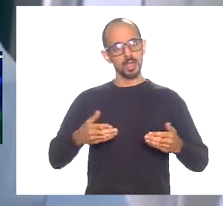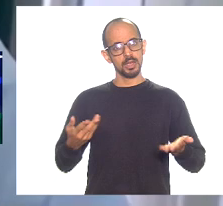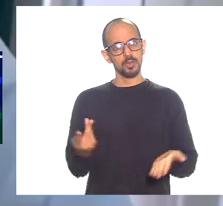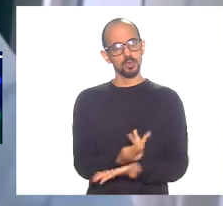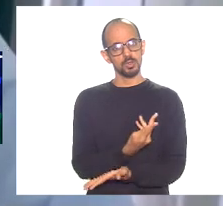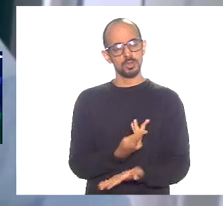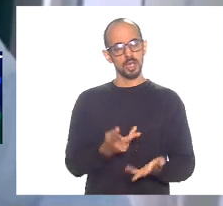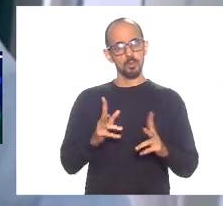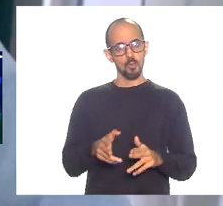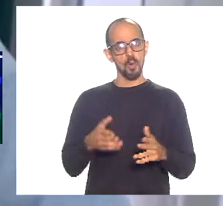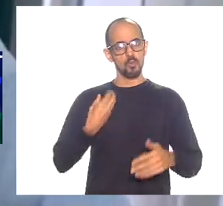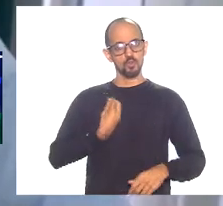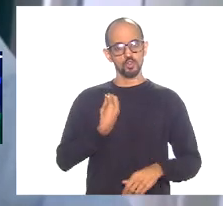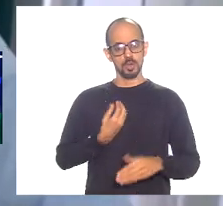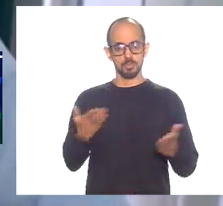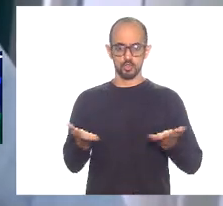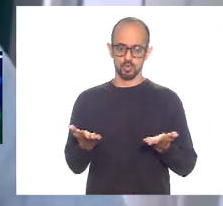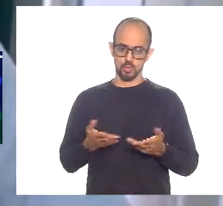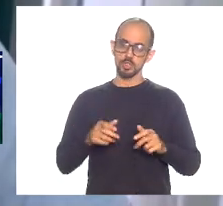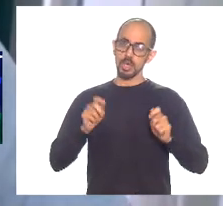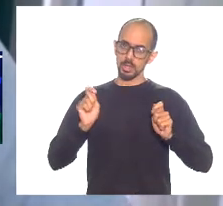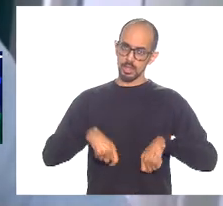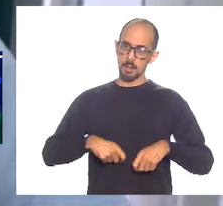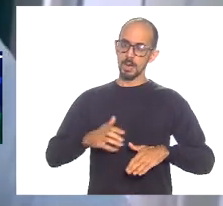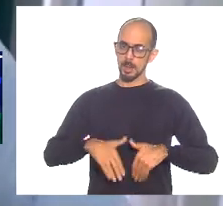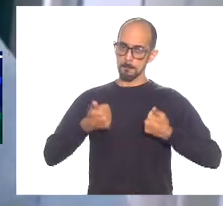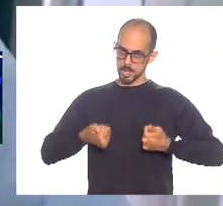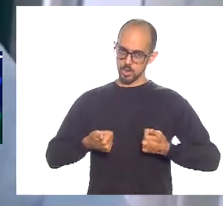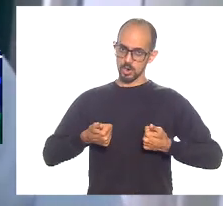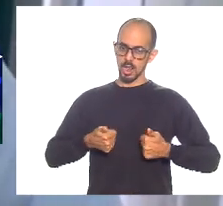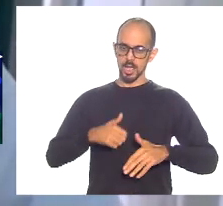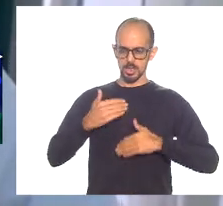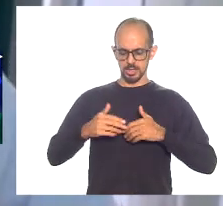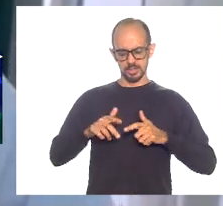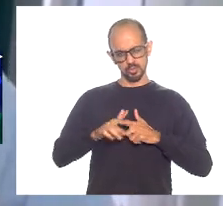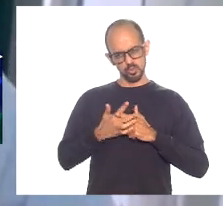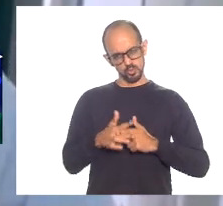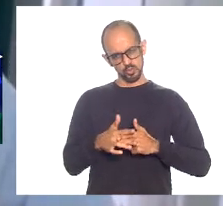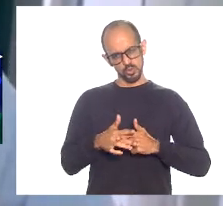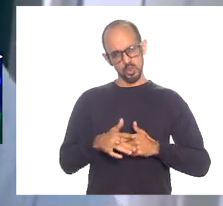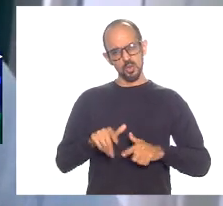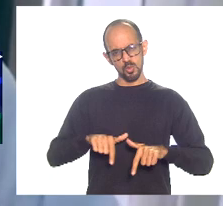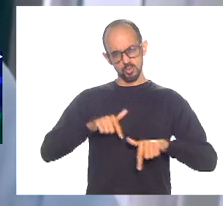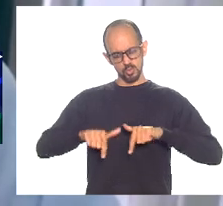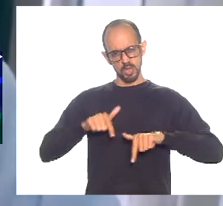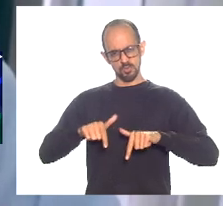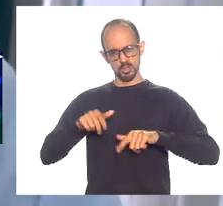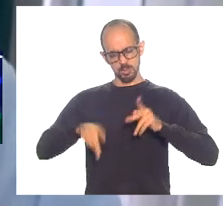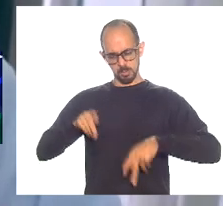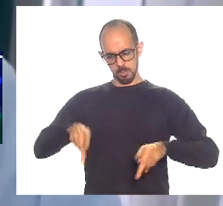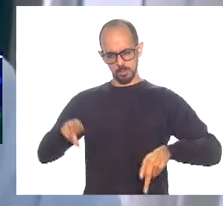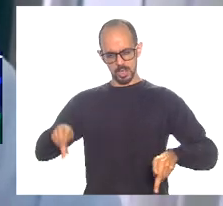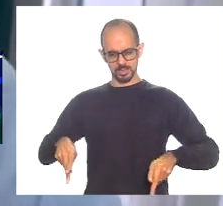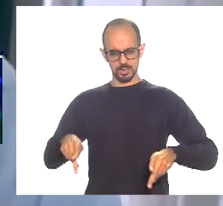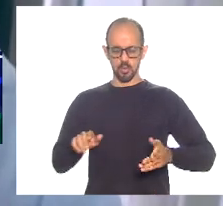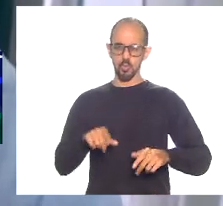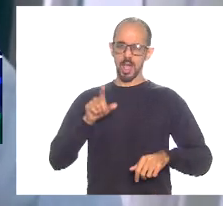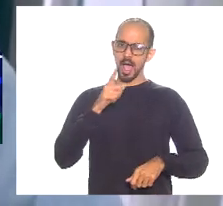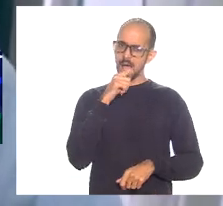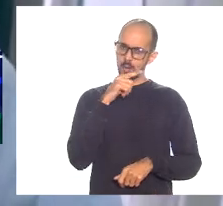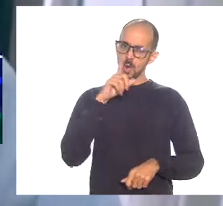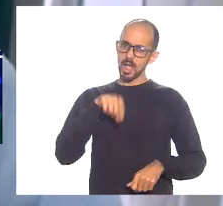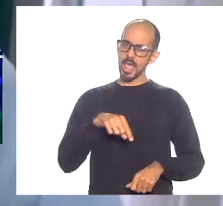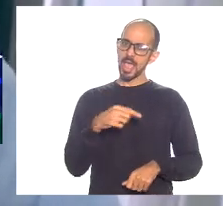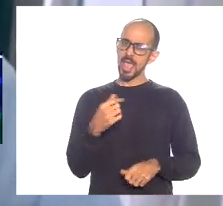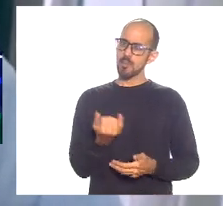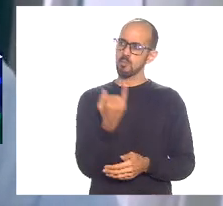ela pode melhorar ela pode se modernizar e pode a cada vez mais aprimorar os serviços prestados à população abre um bem essencial à vida